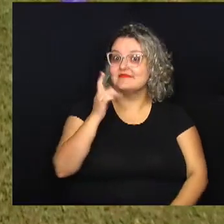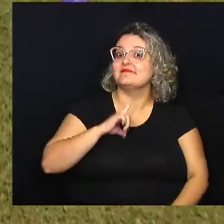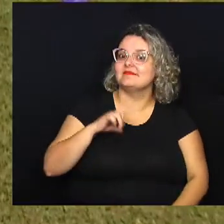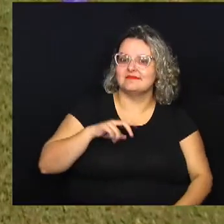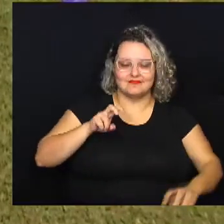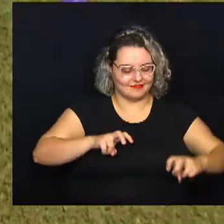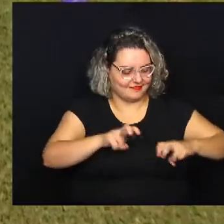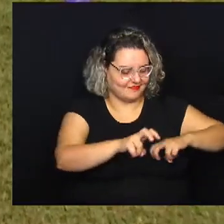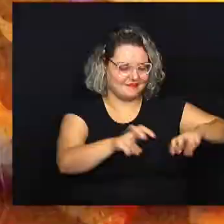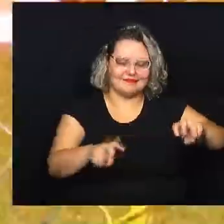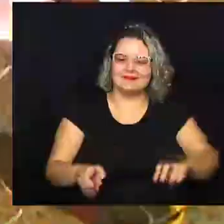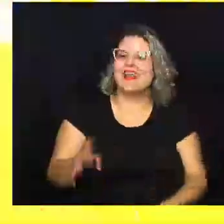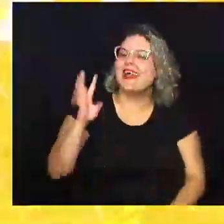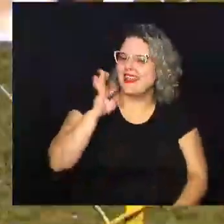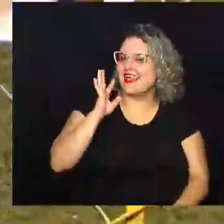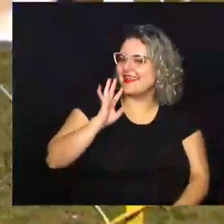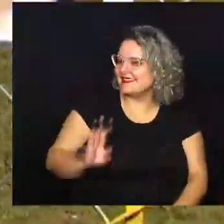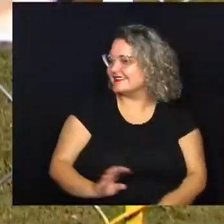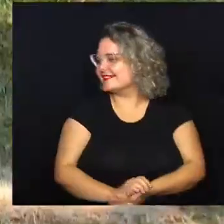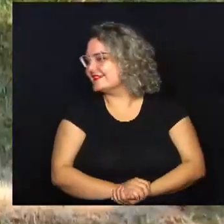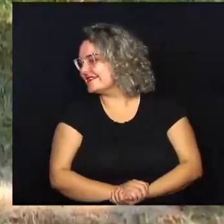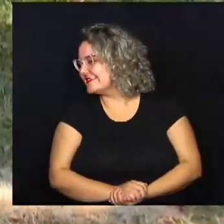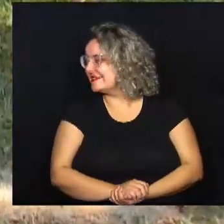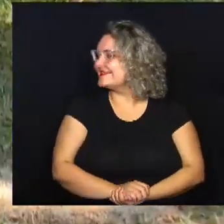o outro é muito gostoso.